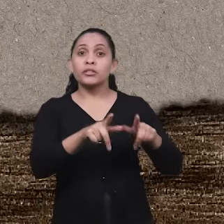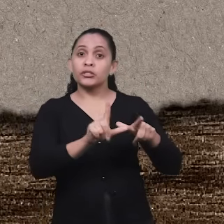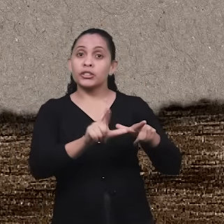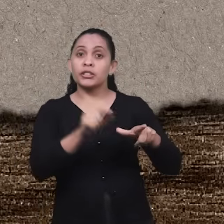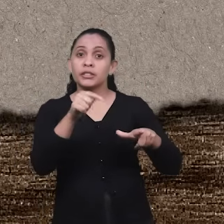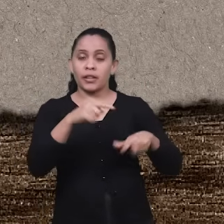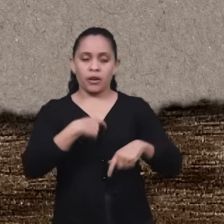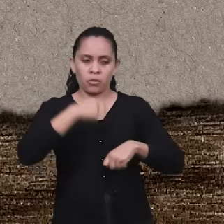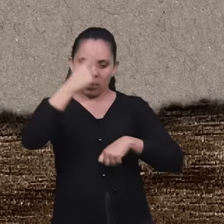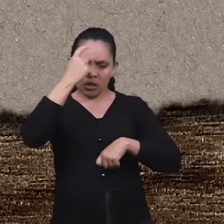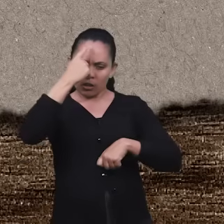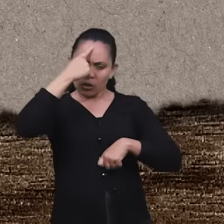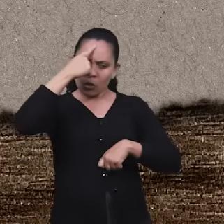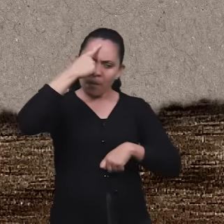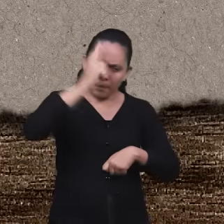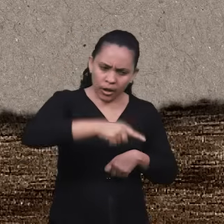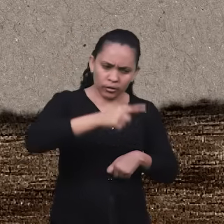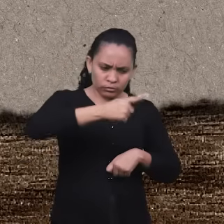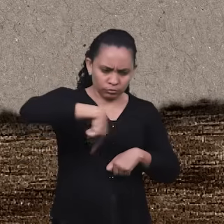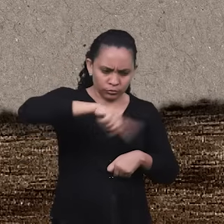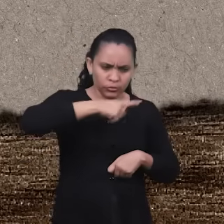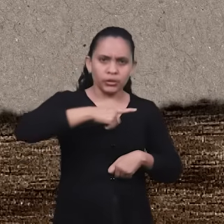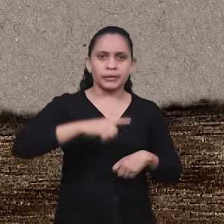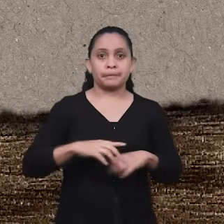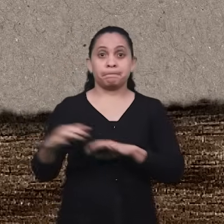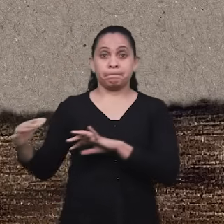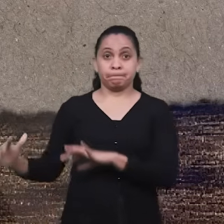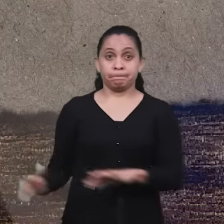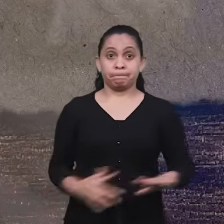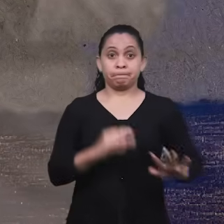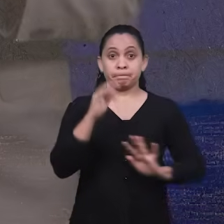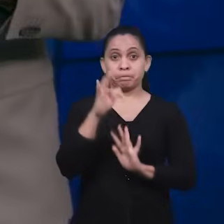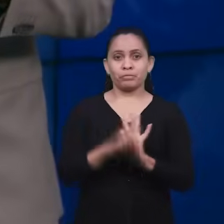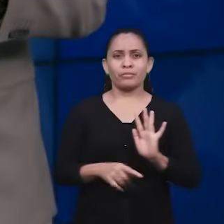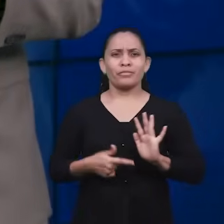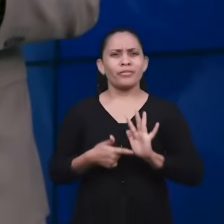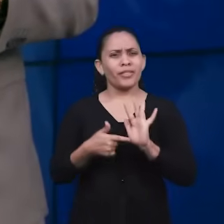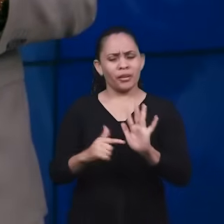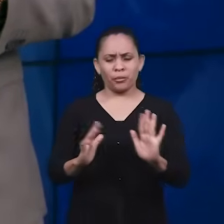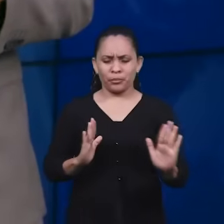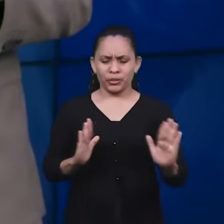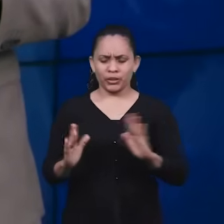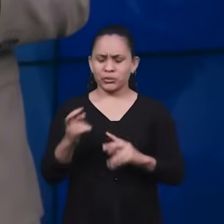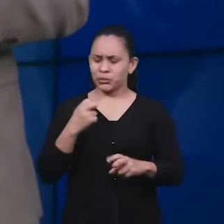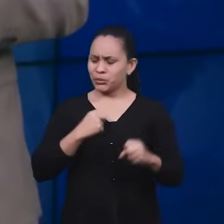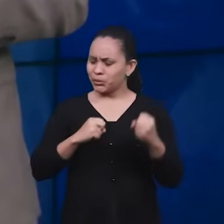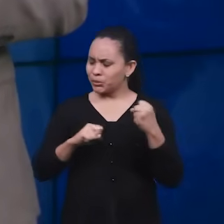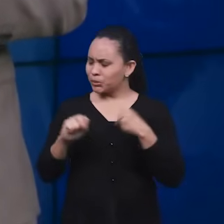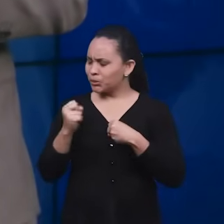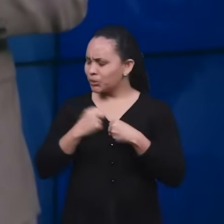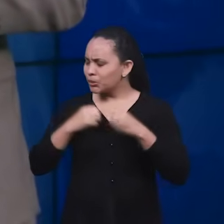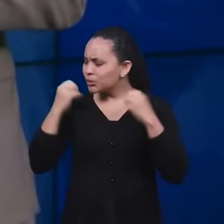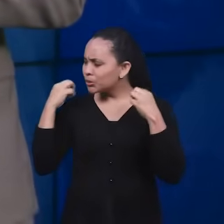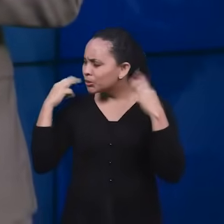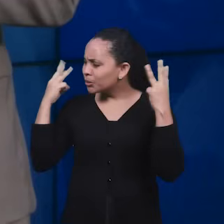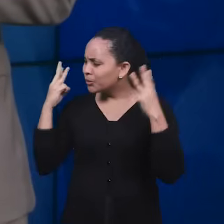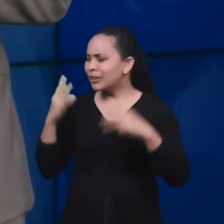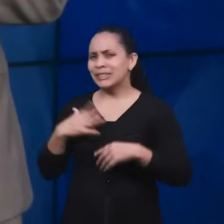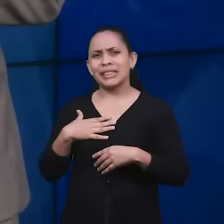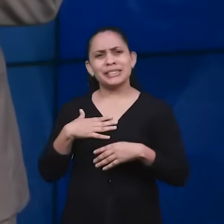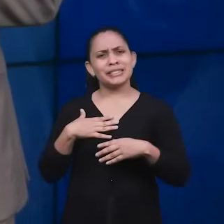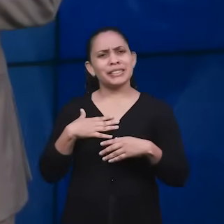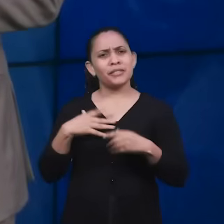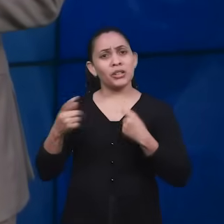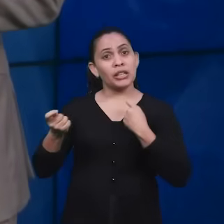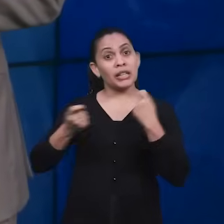enviou a vós. Nesse texto foi um momento angustiante de Moisés, porque ele estava sendo